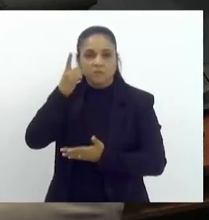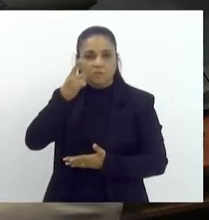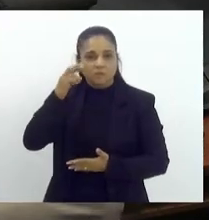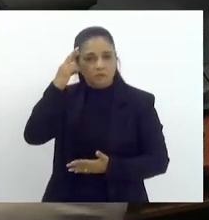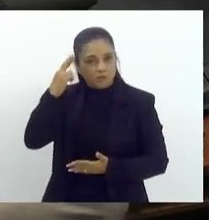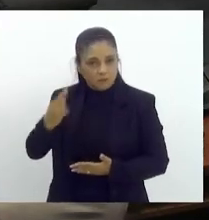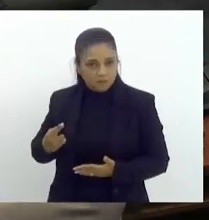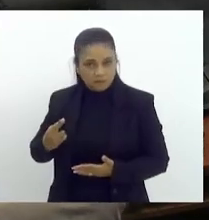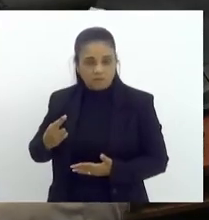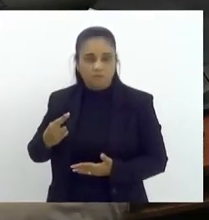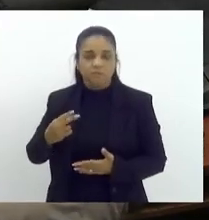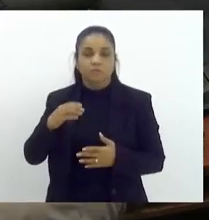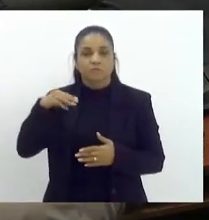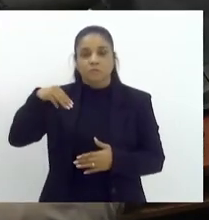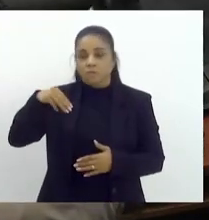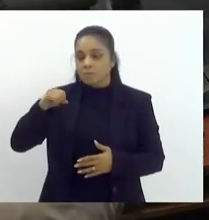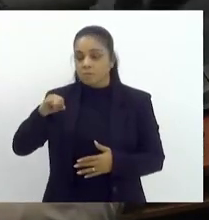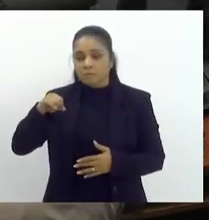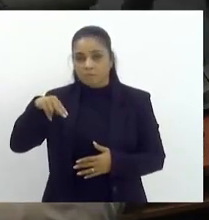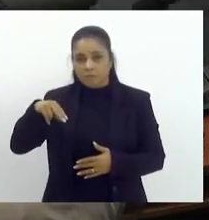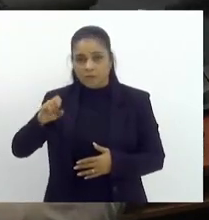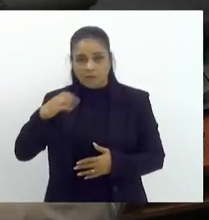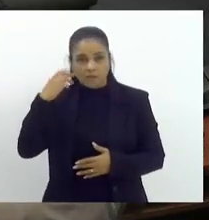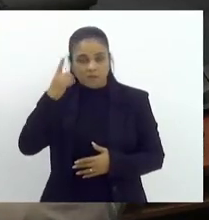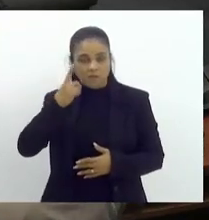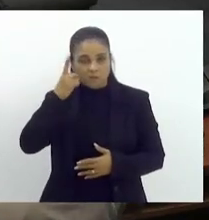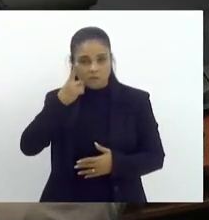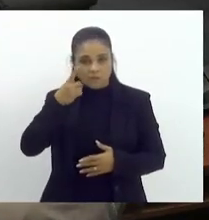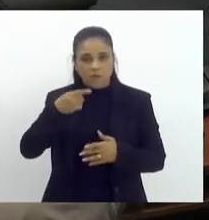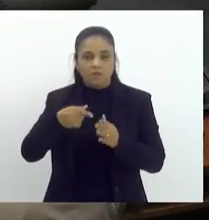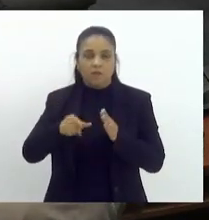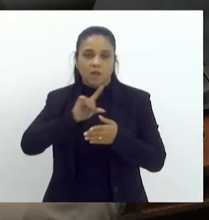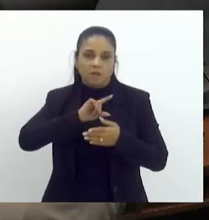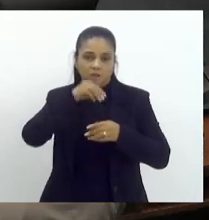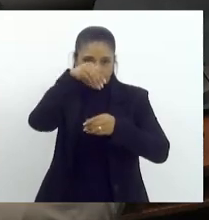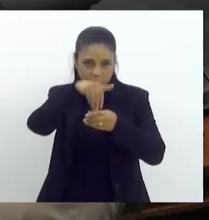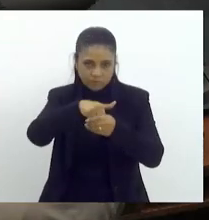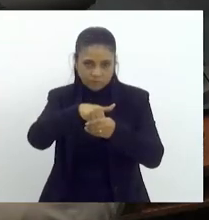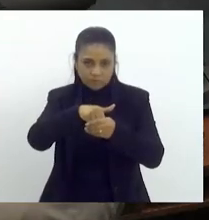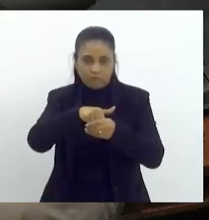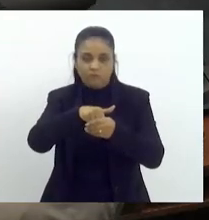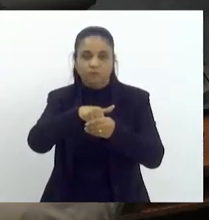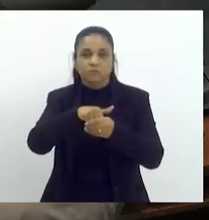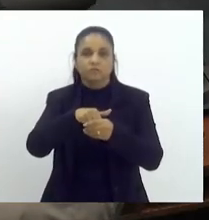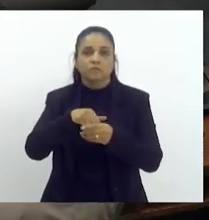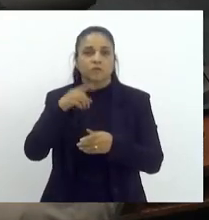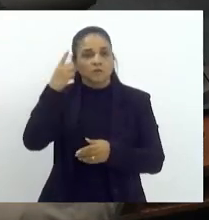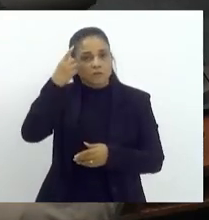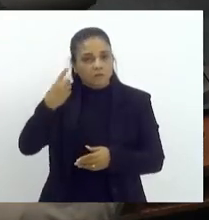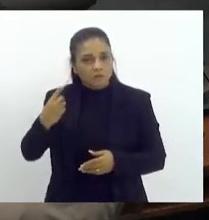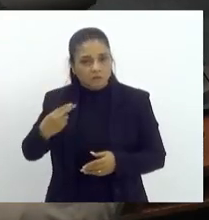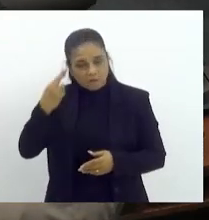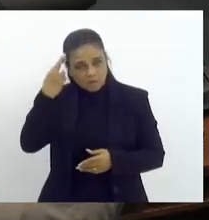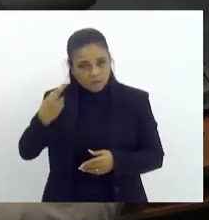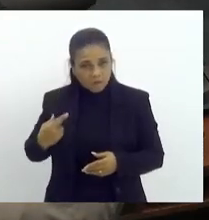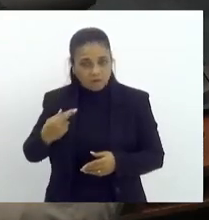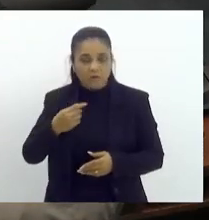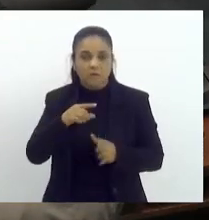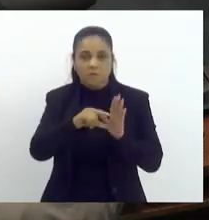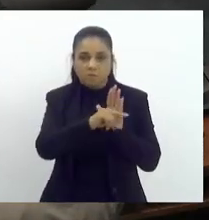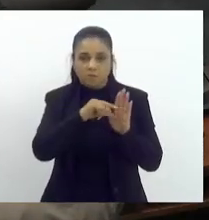perfeito Deputado anterior deputada Renata Souza emenda número 8